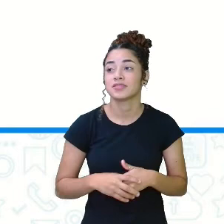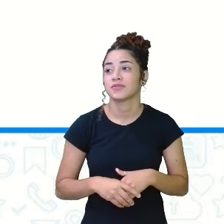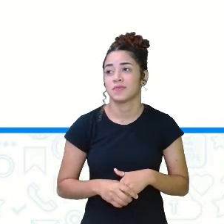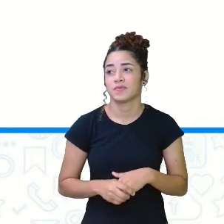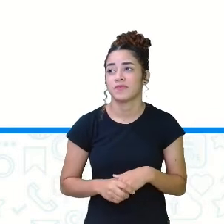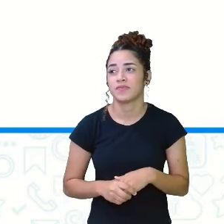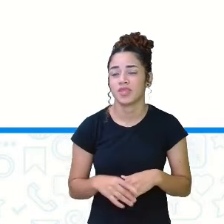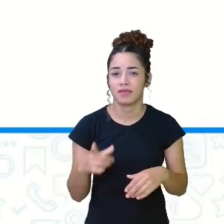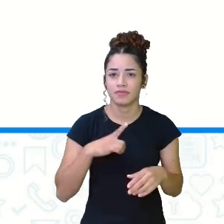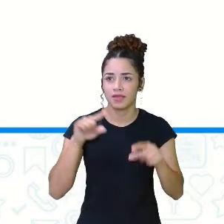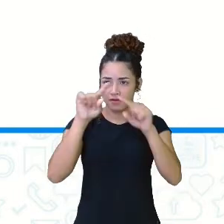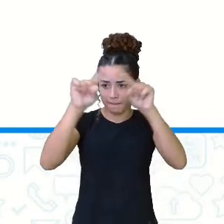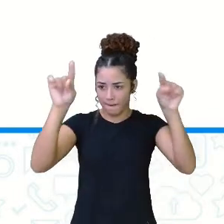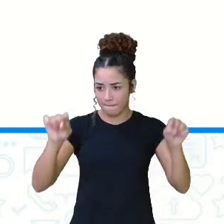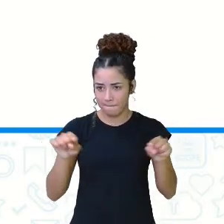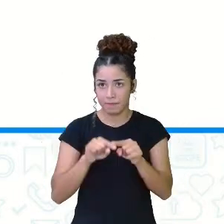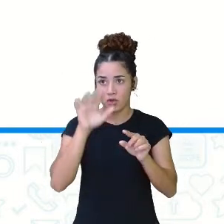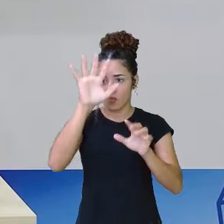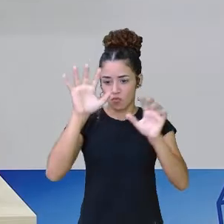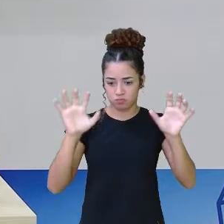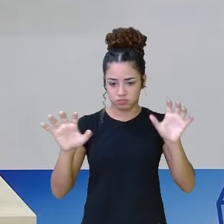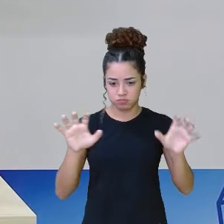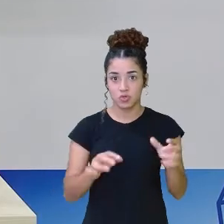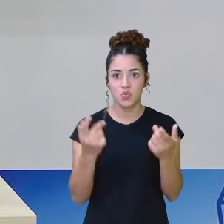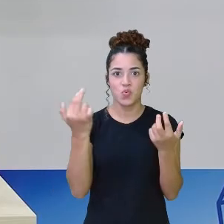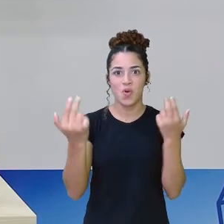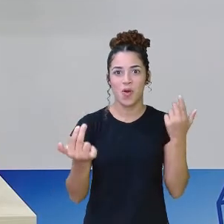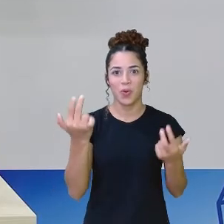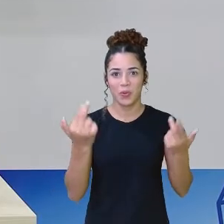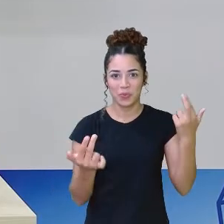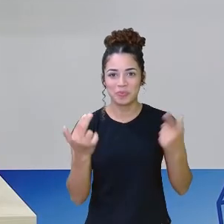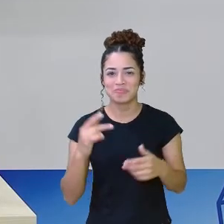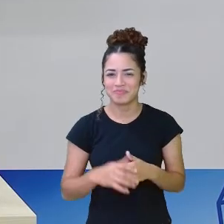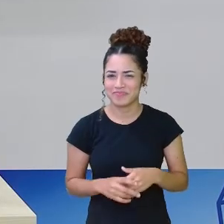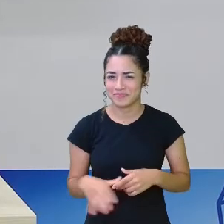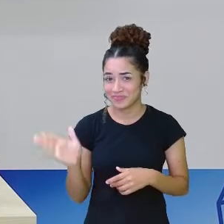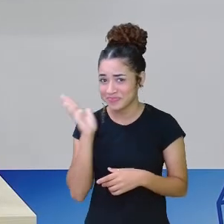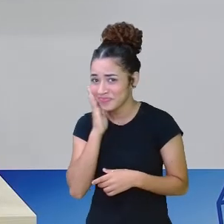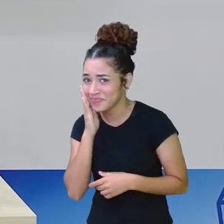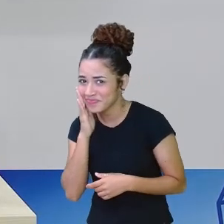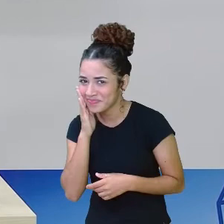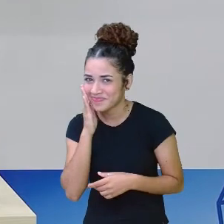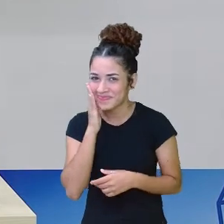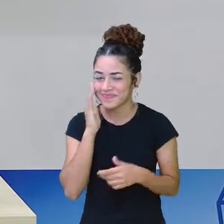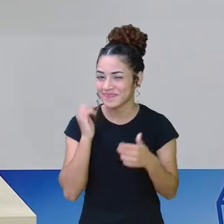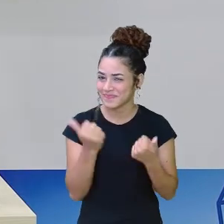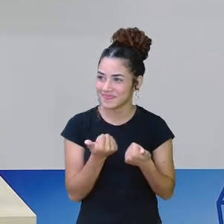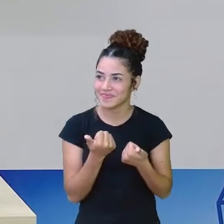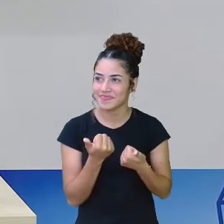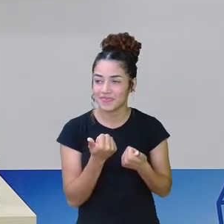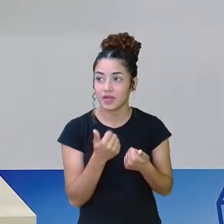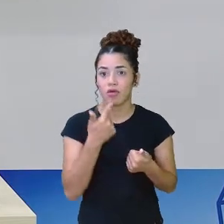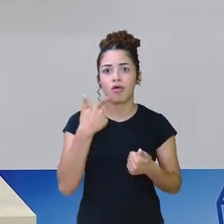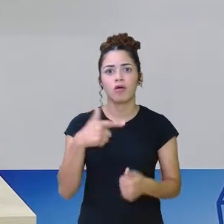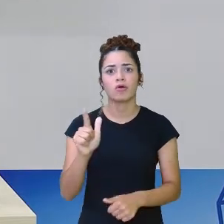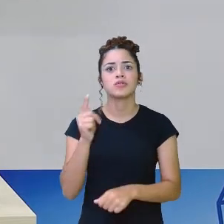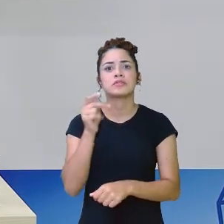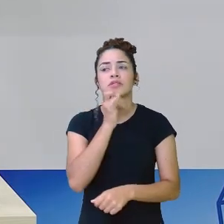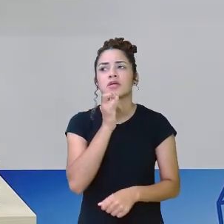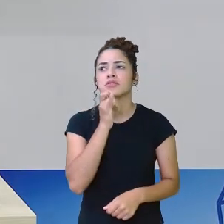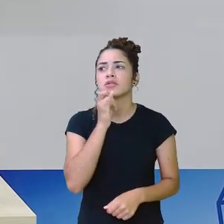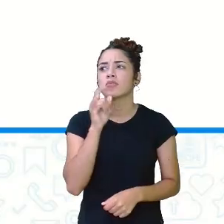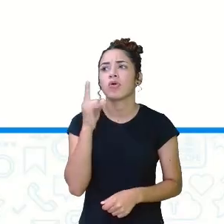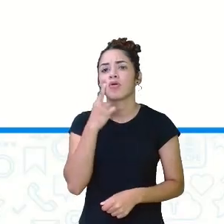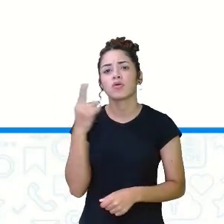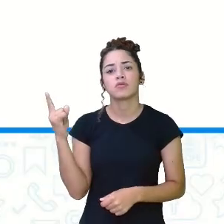né? 4 lados iguais. Sacou? Entendeu? Olha outro exemplo bonitinho aqui,